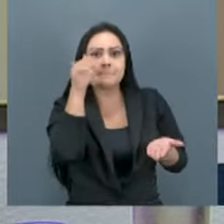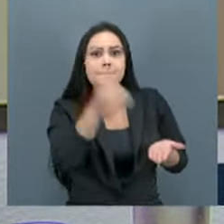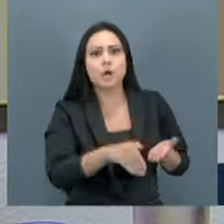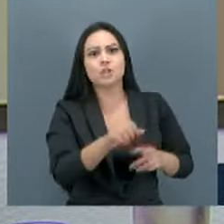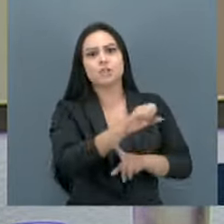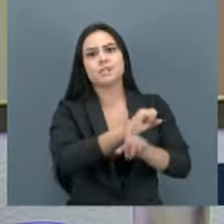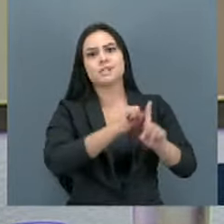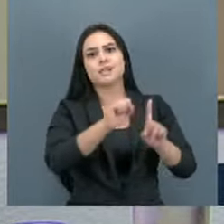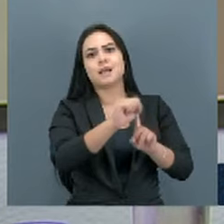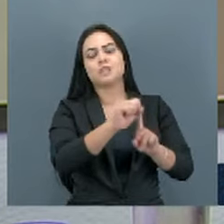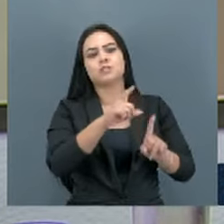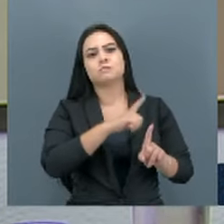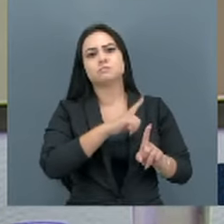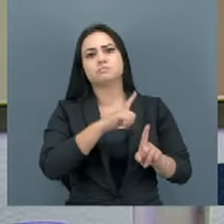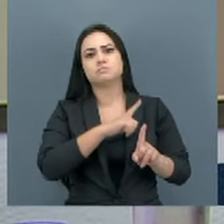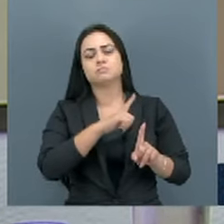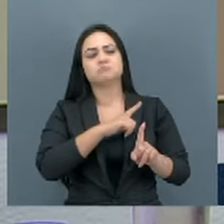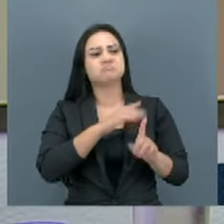indígena brasileira.